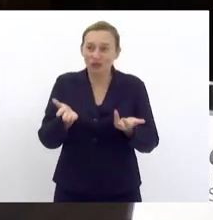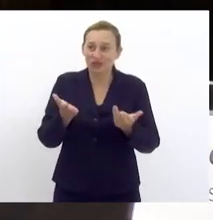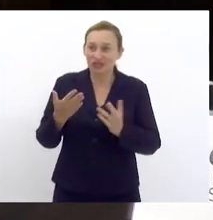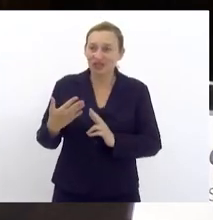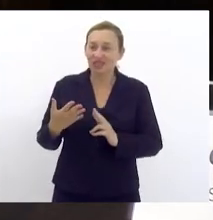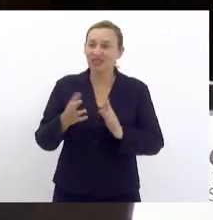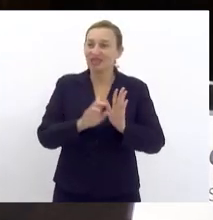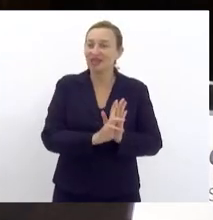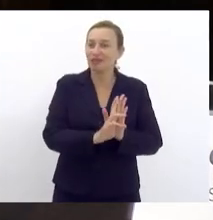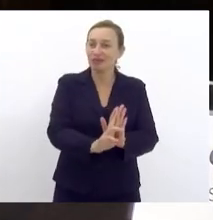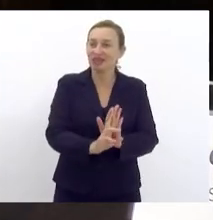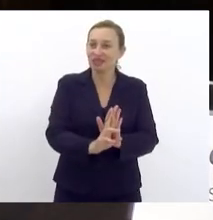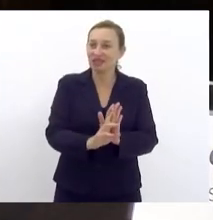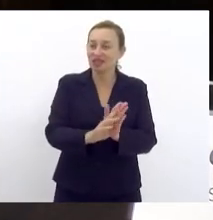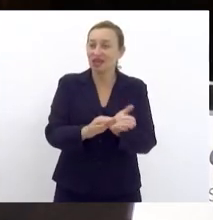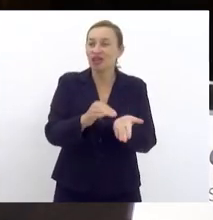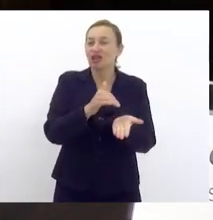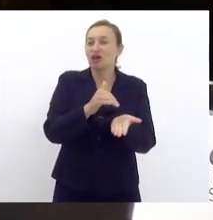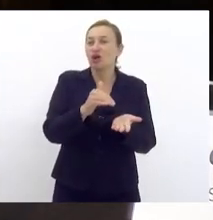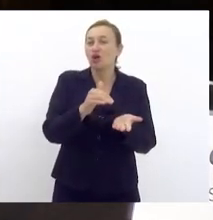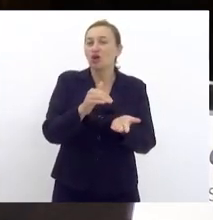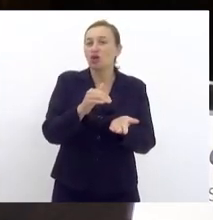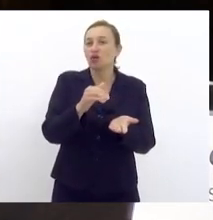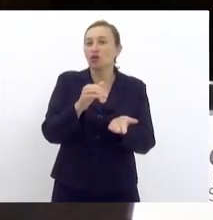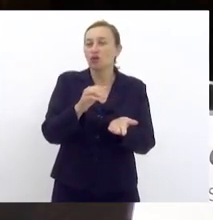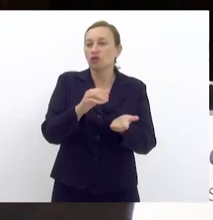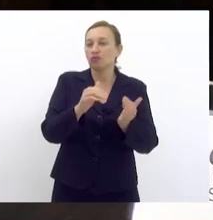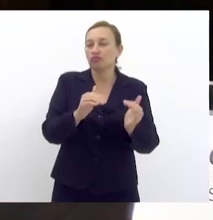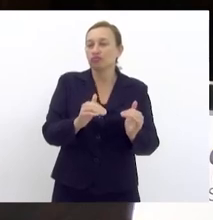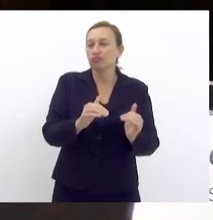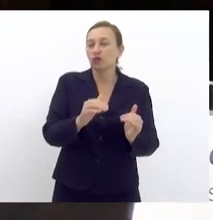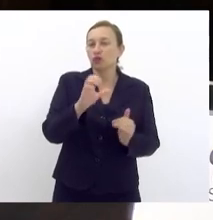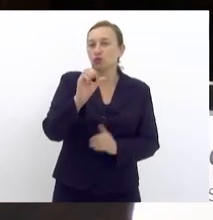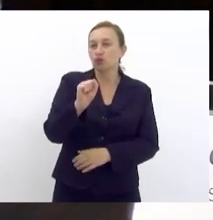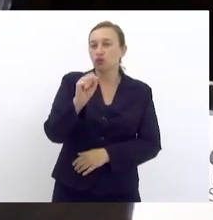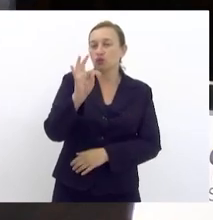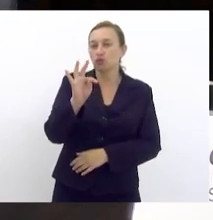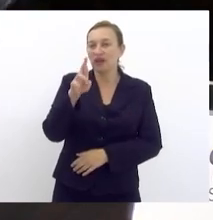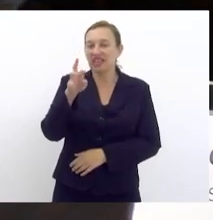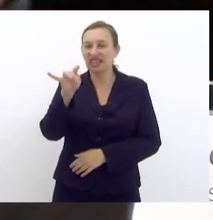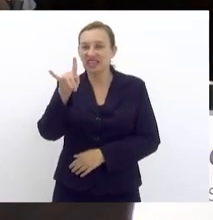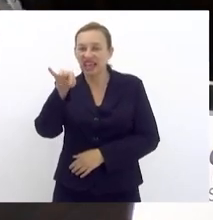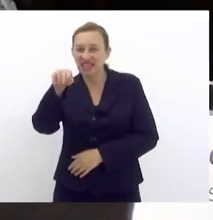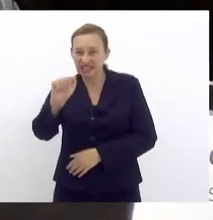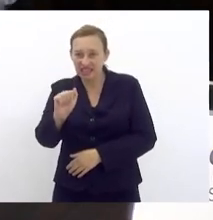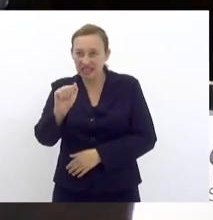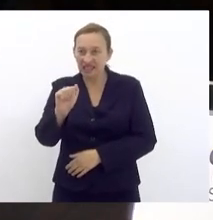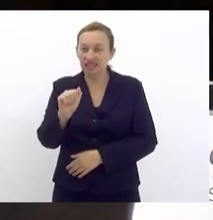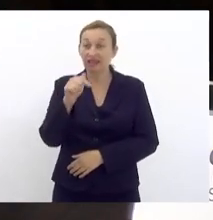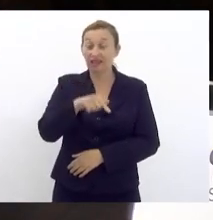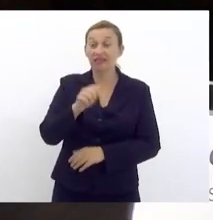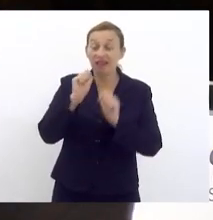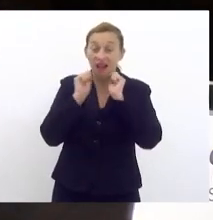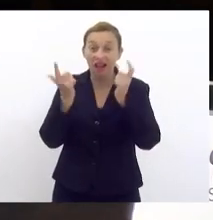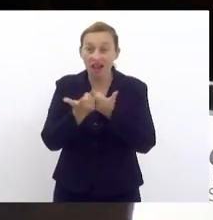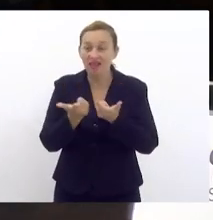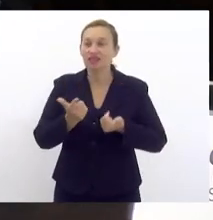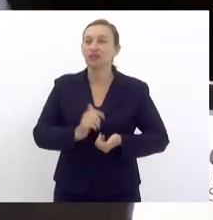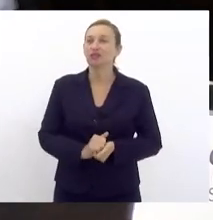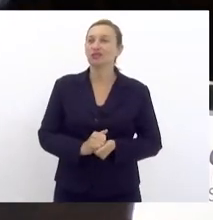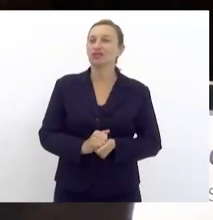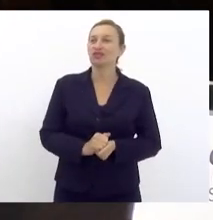aqui da nossa superintendência na Alerj, a quem eu devo, né, quando a gente